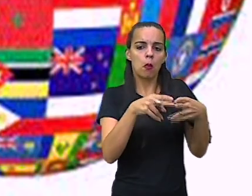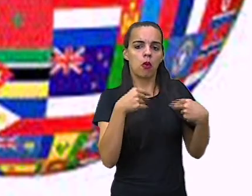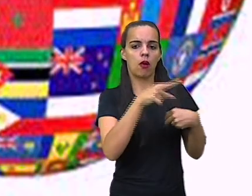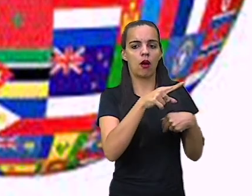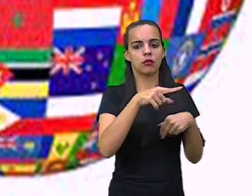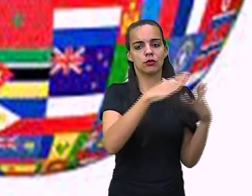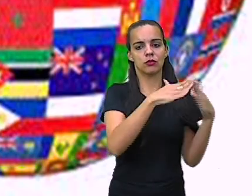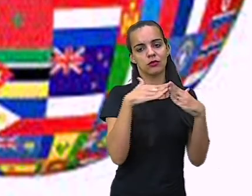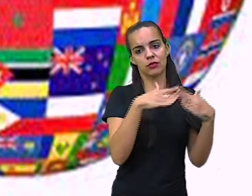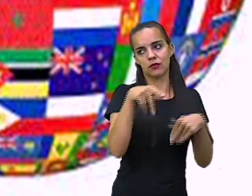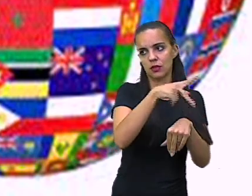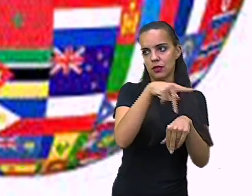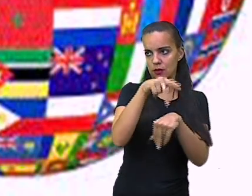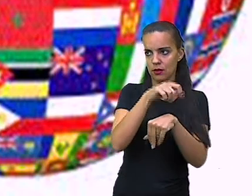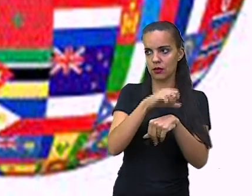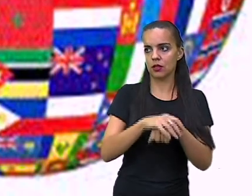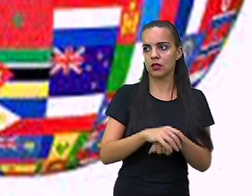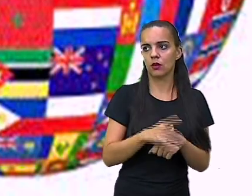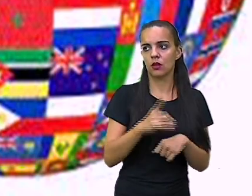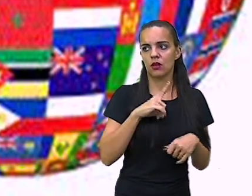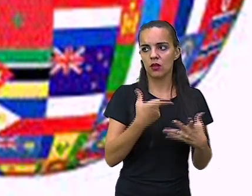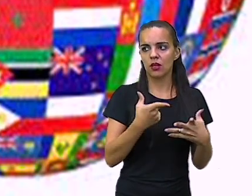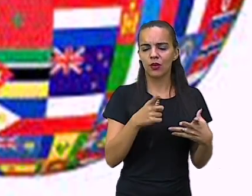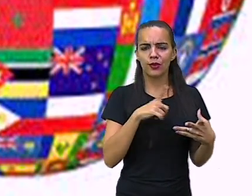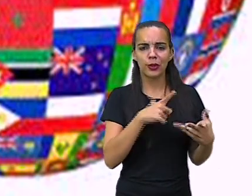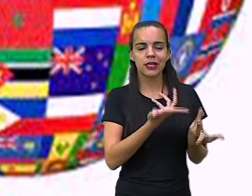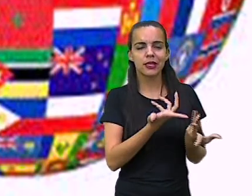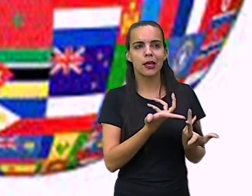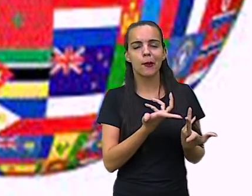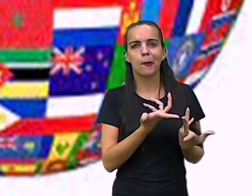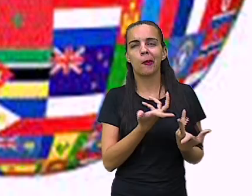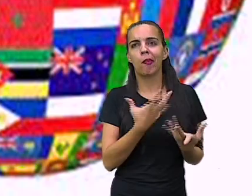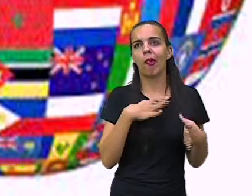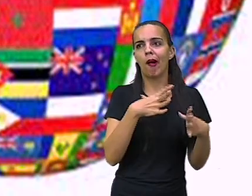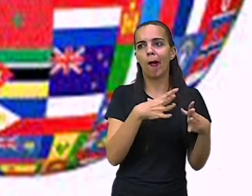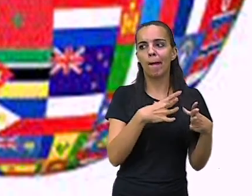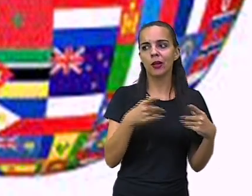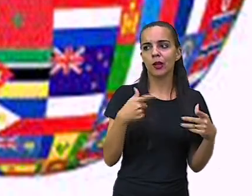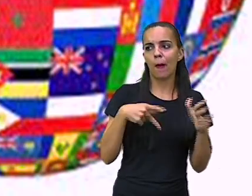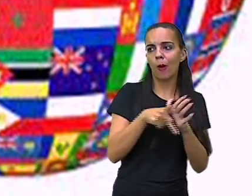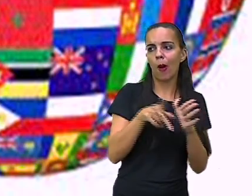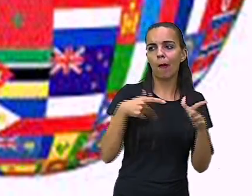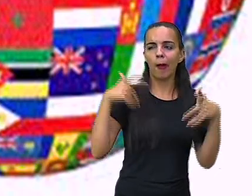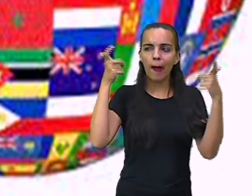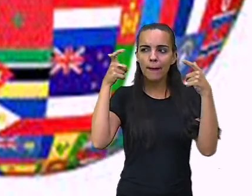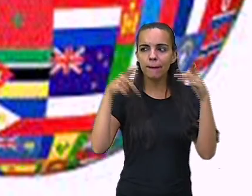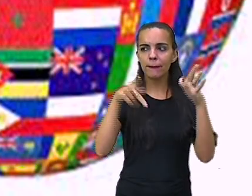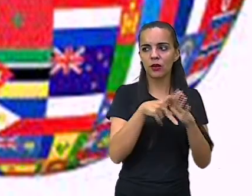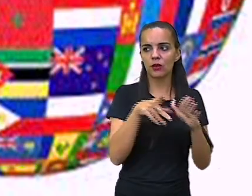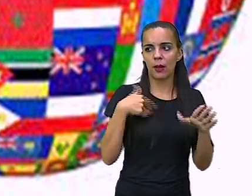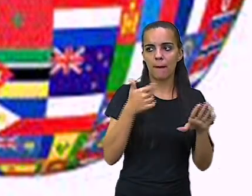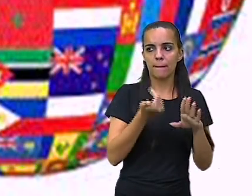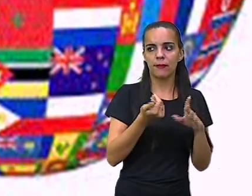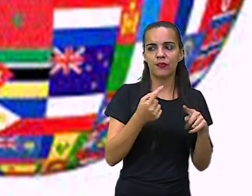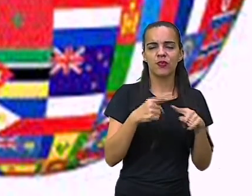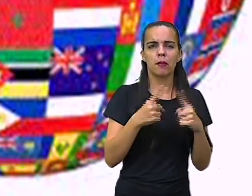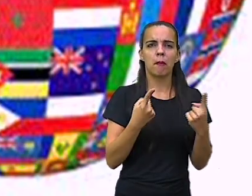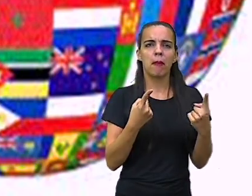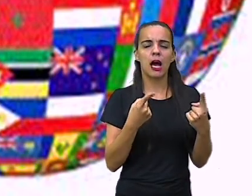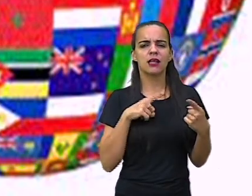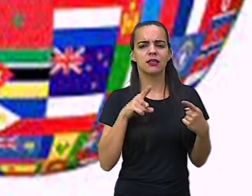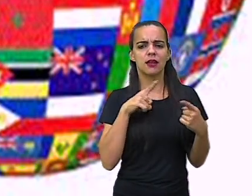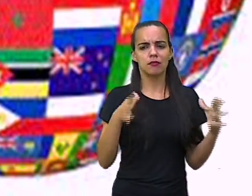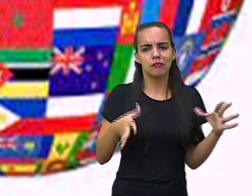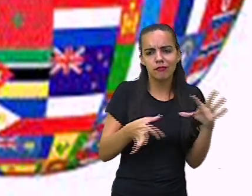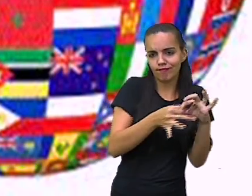fala brasileiro, a gente pega essa porção territorial gigantesca e retiramos da outra parte